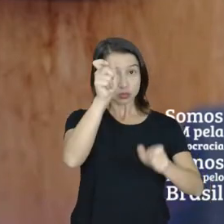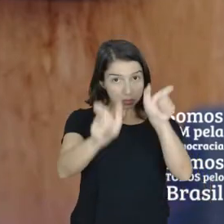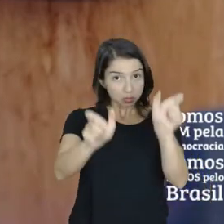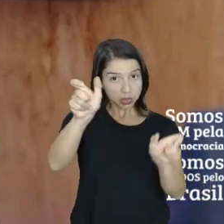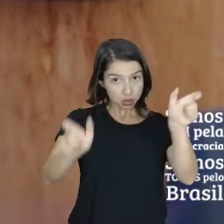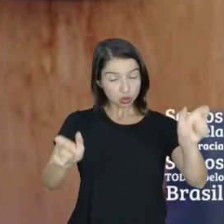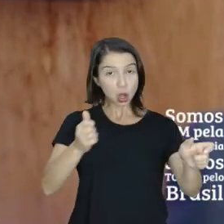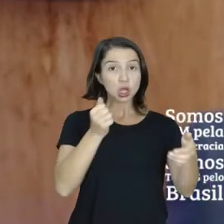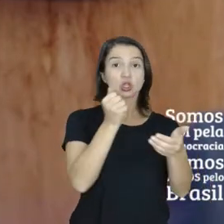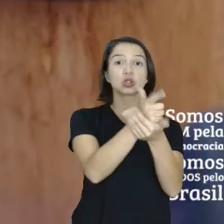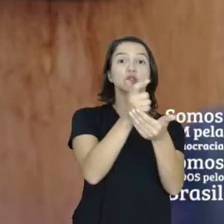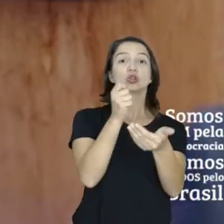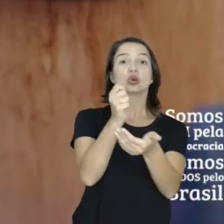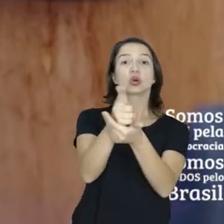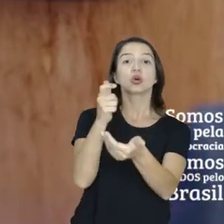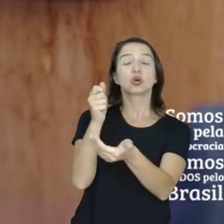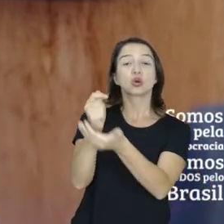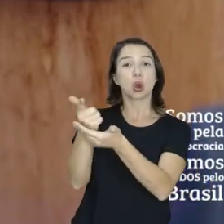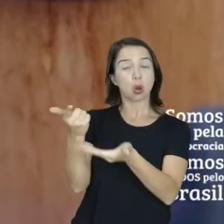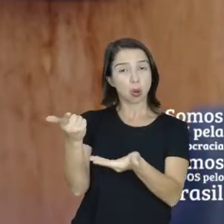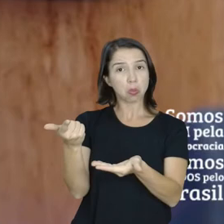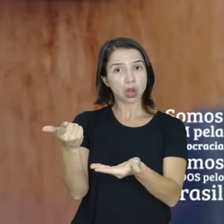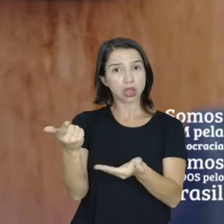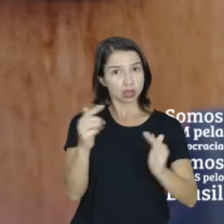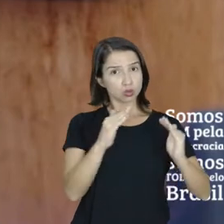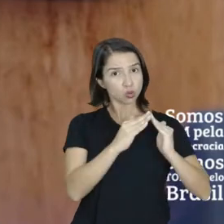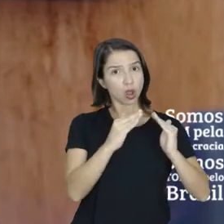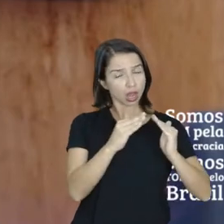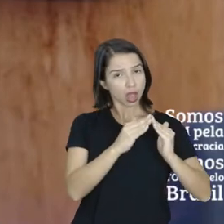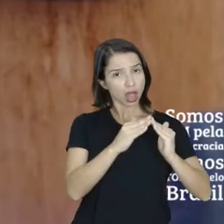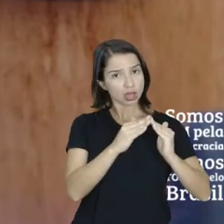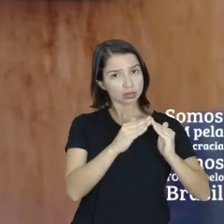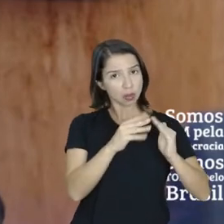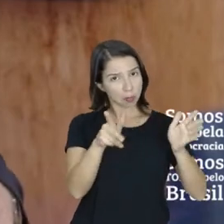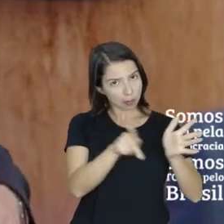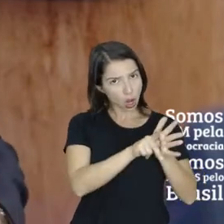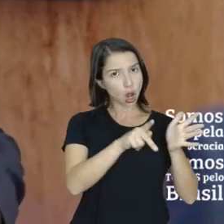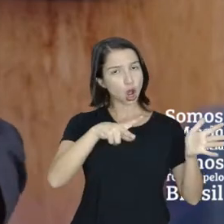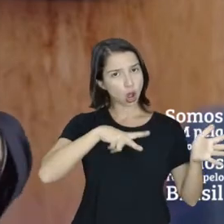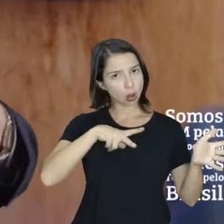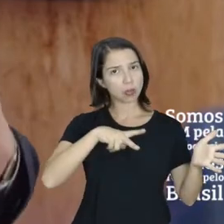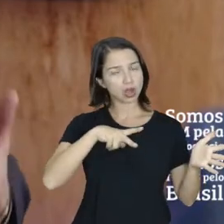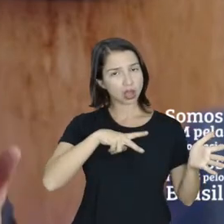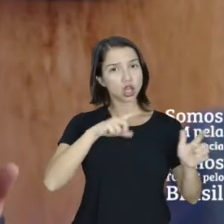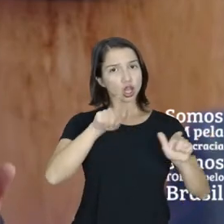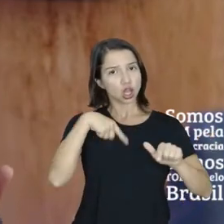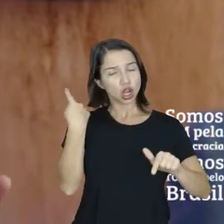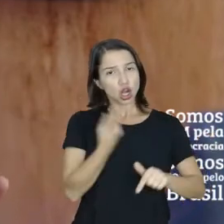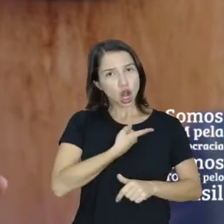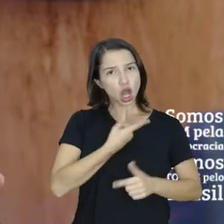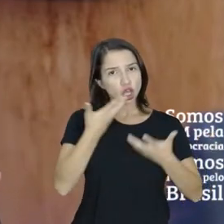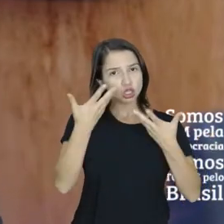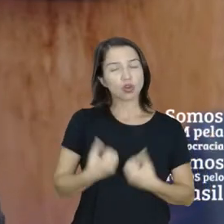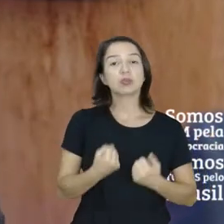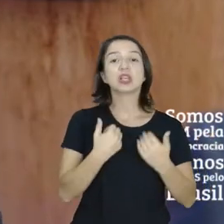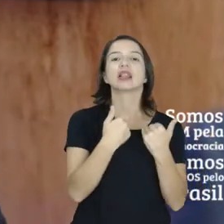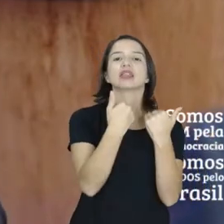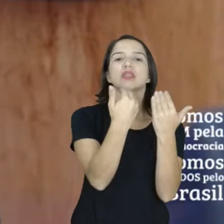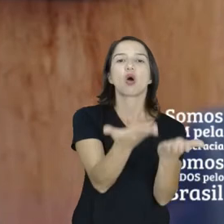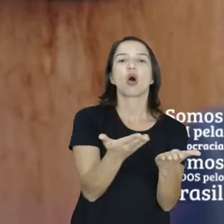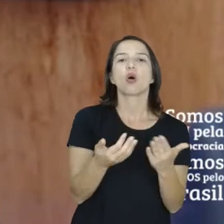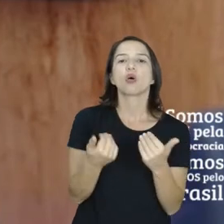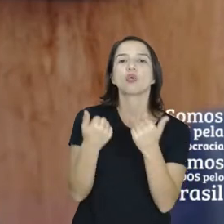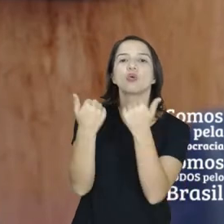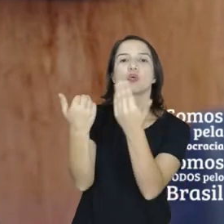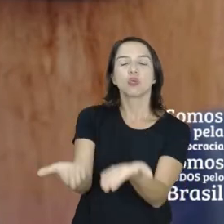é da natureza humana, cada um querer ter seu teto. É o contrário. Nós vamos é oferecer teto para quem